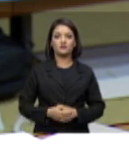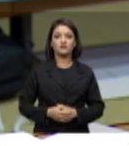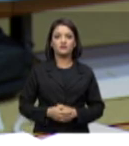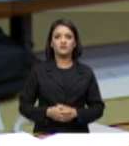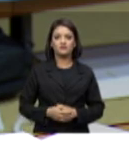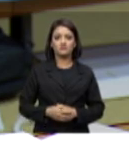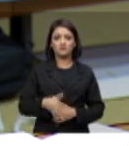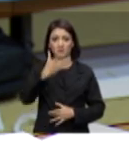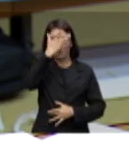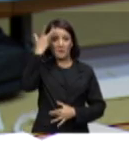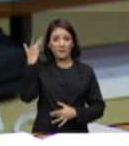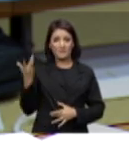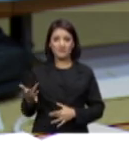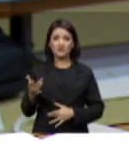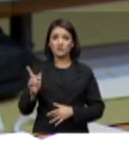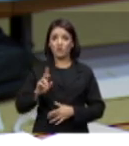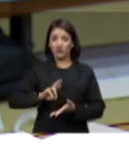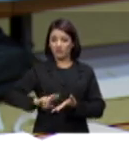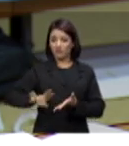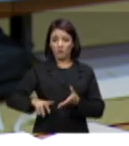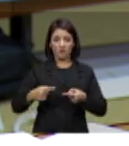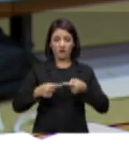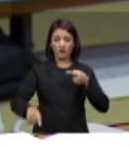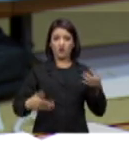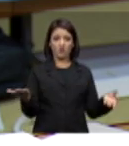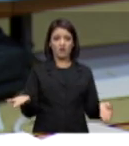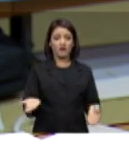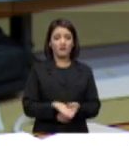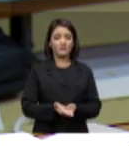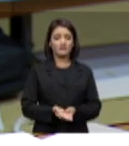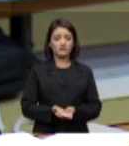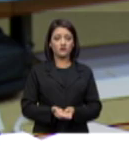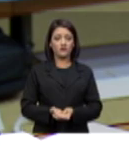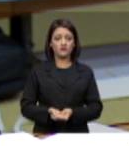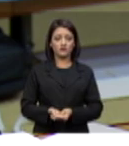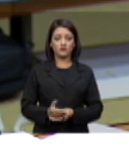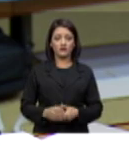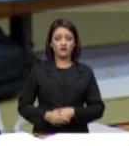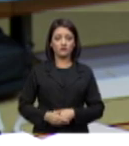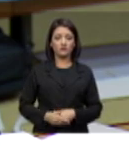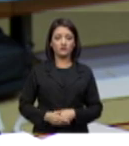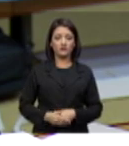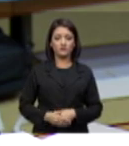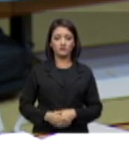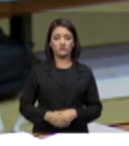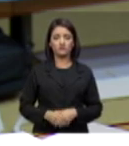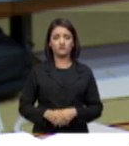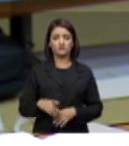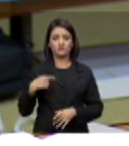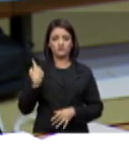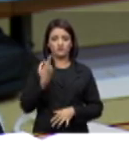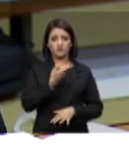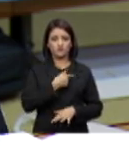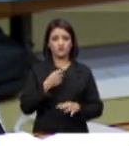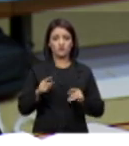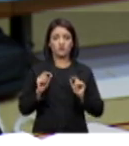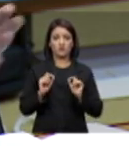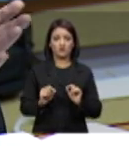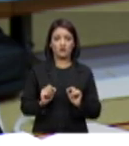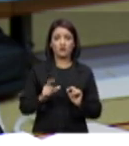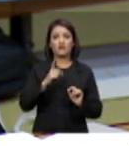completamente fora do objeto pedido eu até admito que nós possamos proferir sentenças